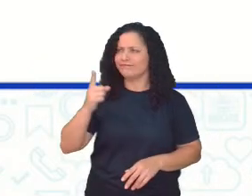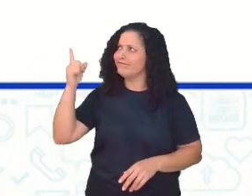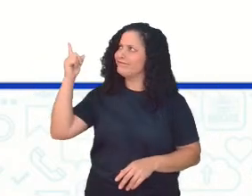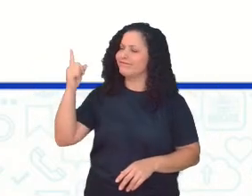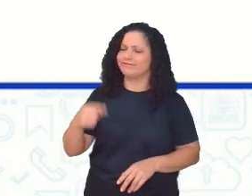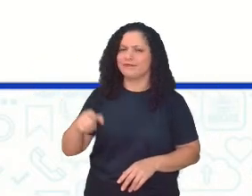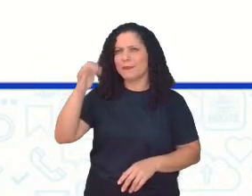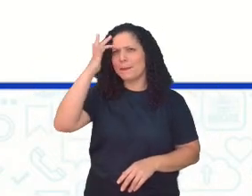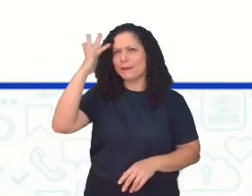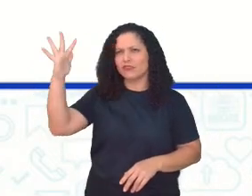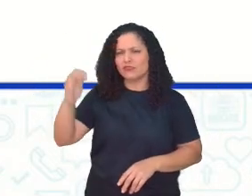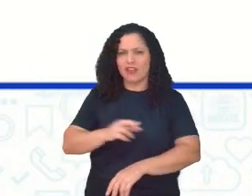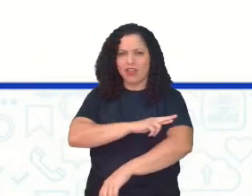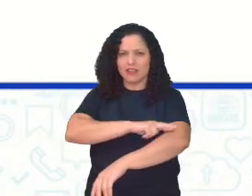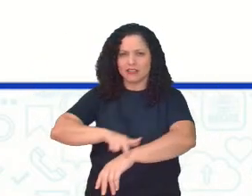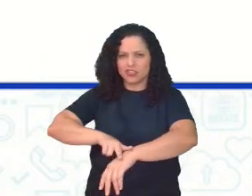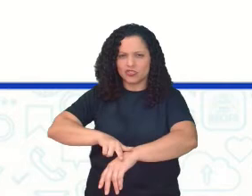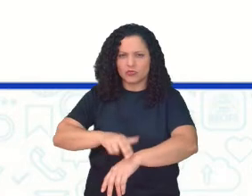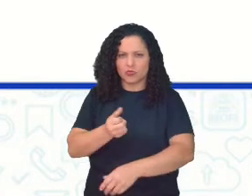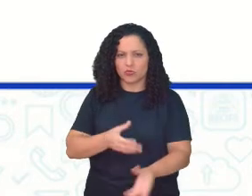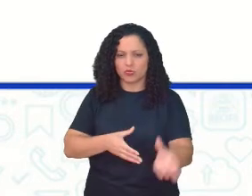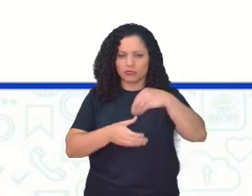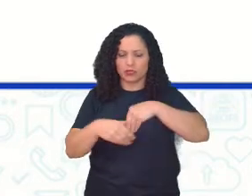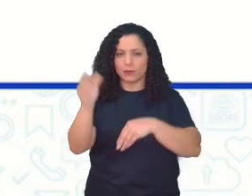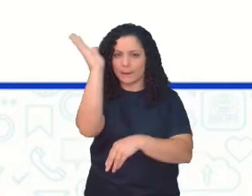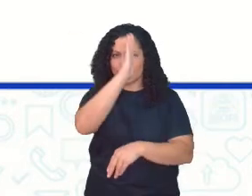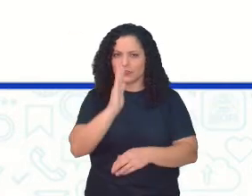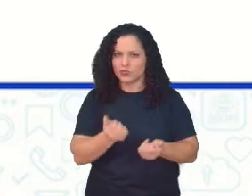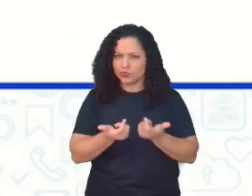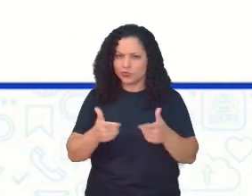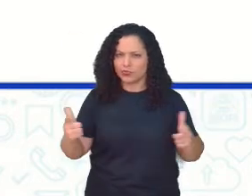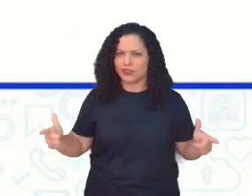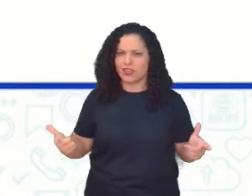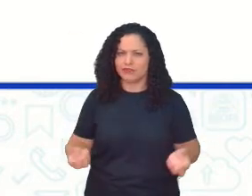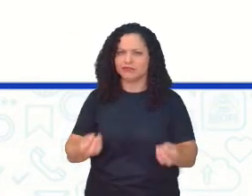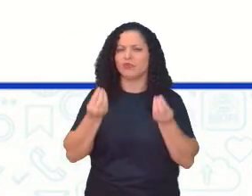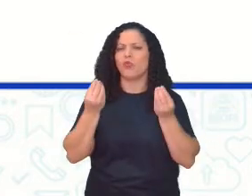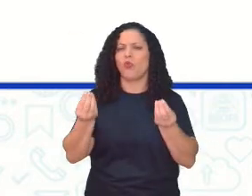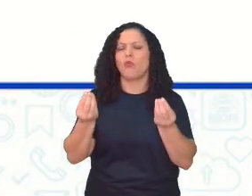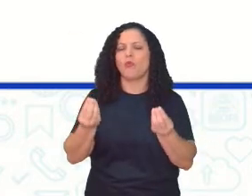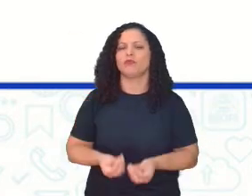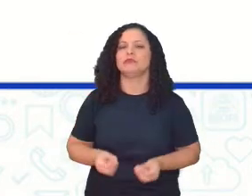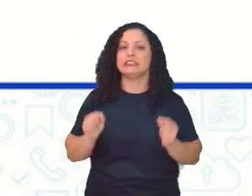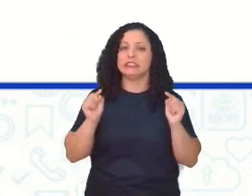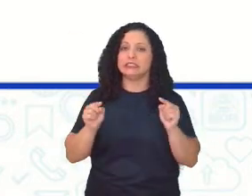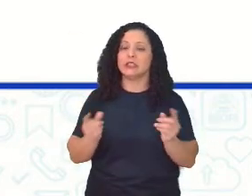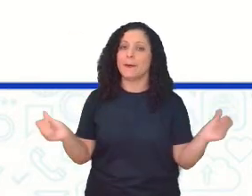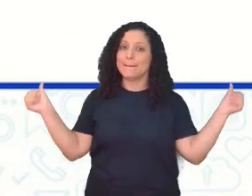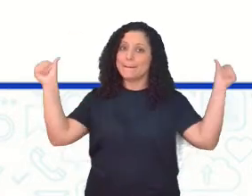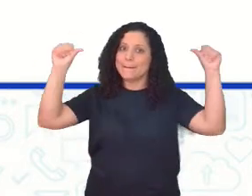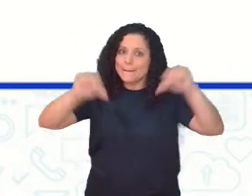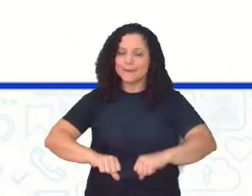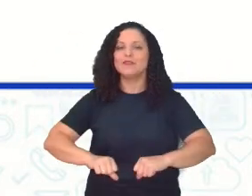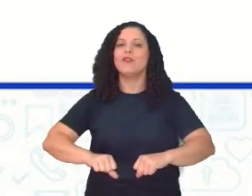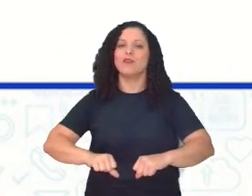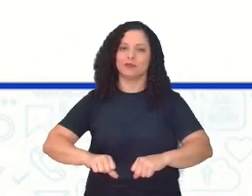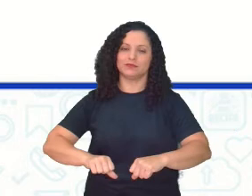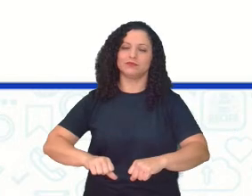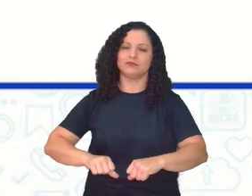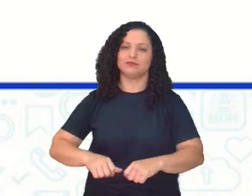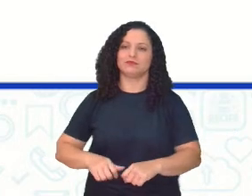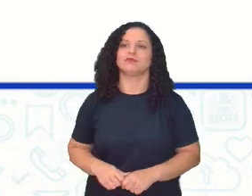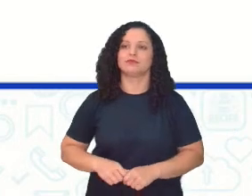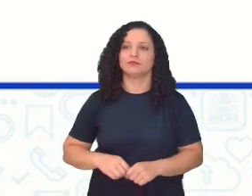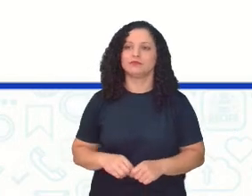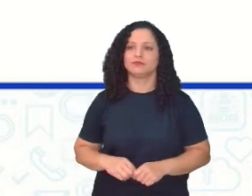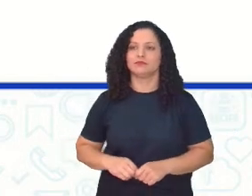não existe é não querer aceitar a realidade dos fatos. Trata-se, na verdade, do pior tipo. Além de